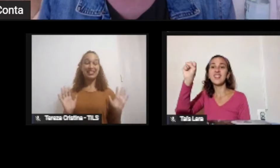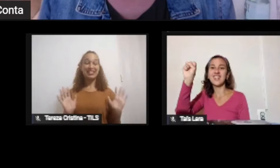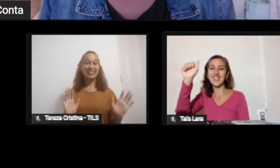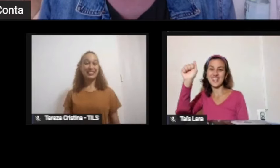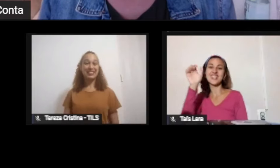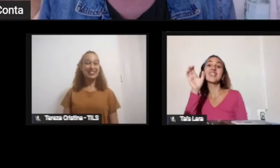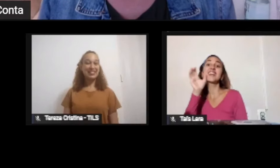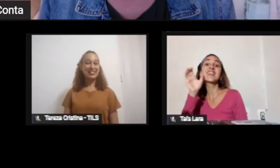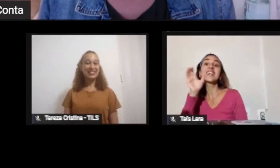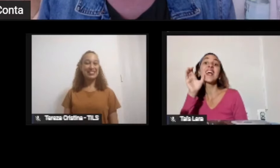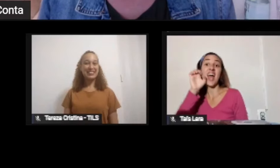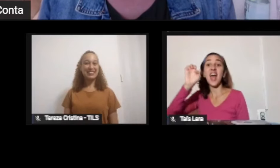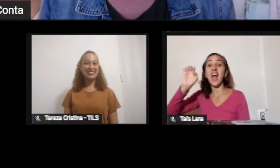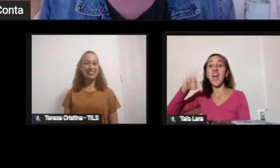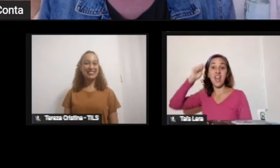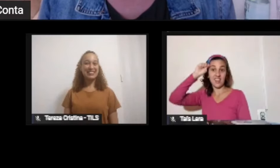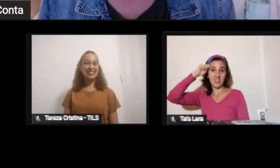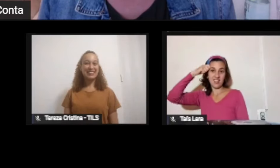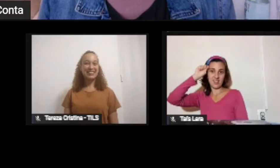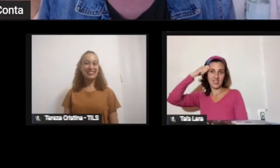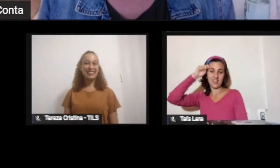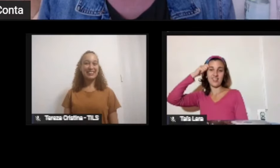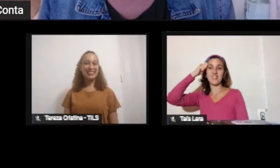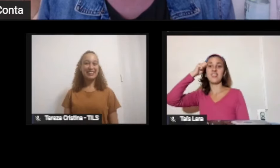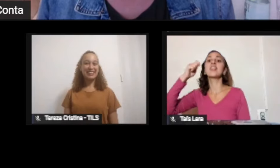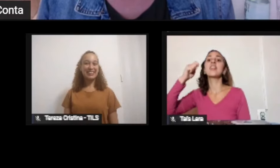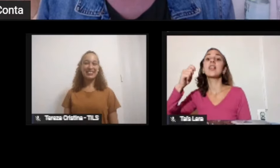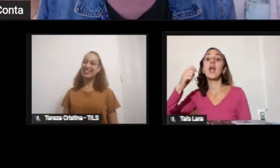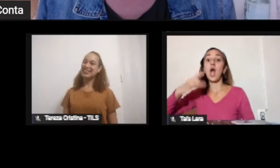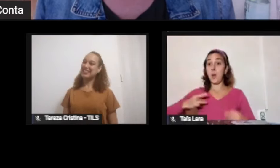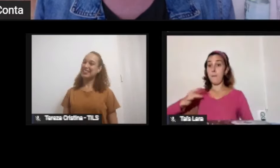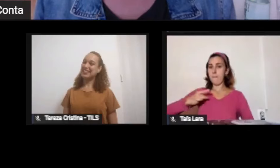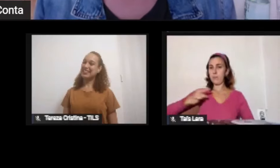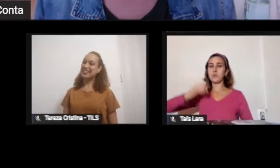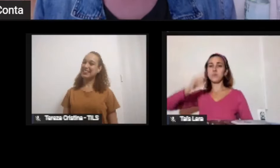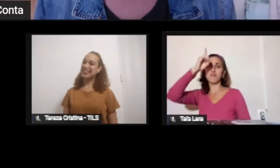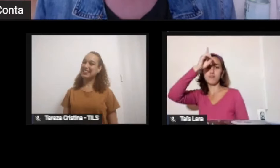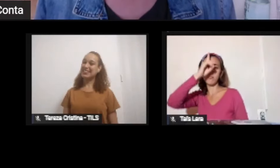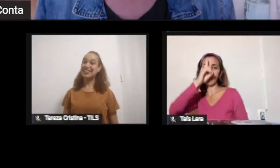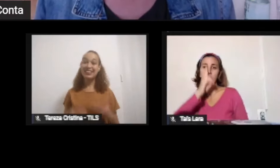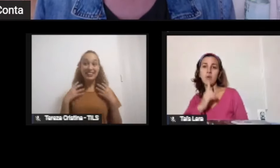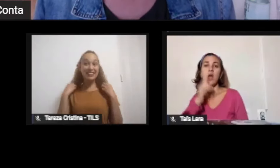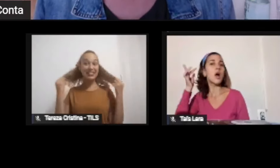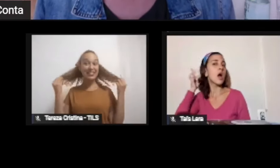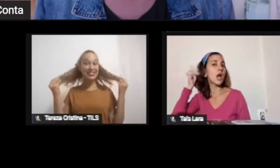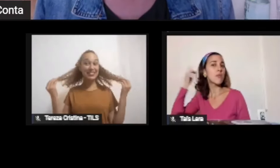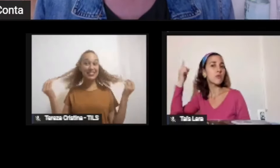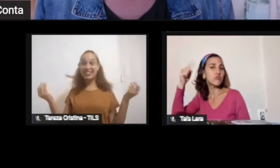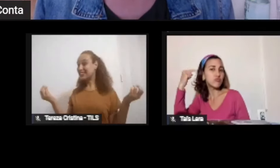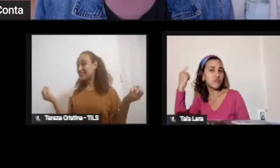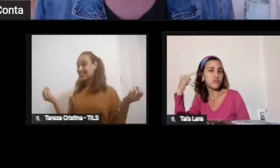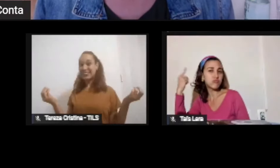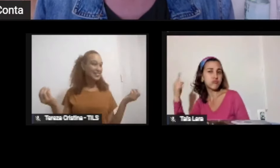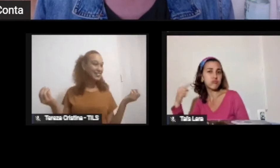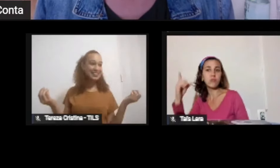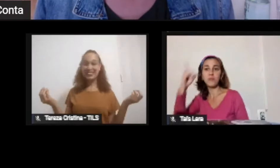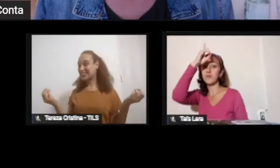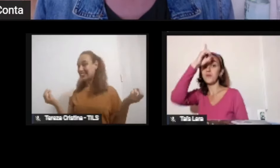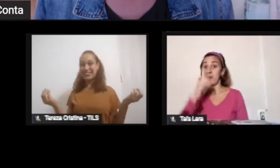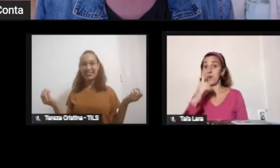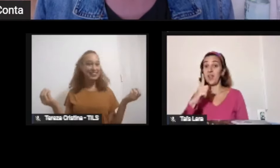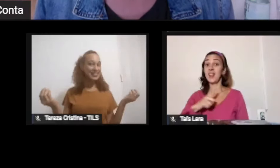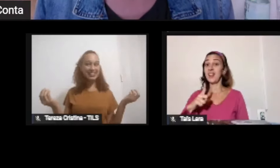pele clara, está com uma blusa na cor caramelo, seus cabelos são enrolados, loiros, e ela está com ele preso